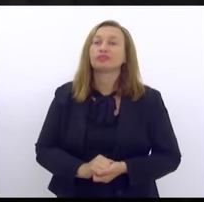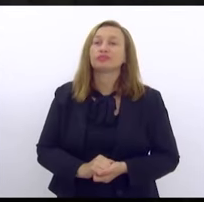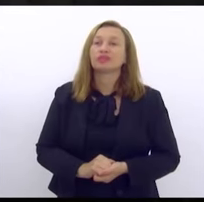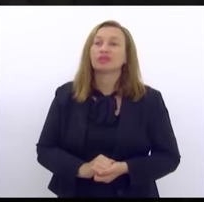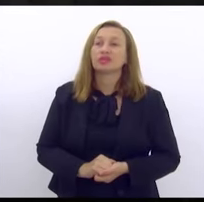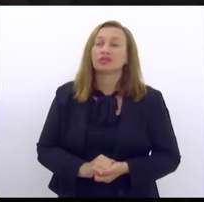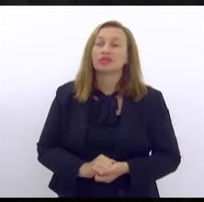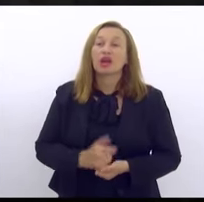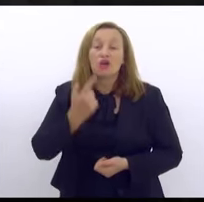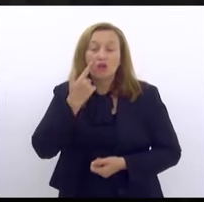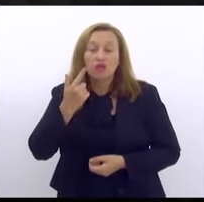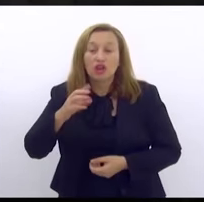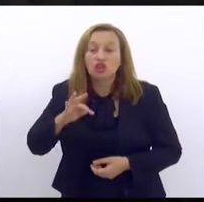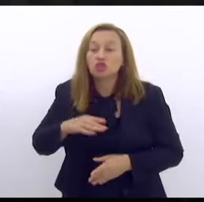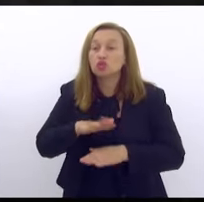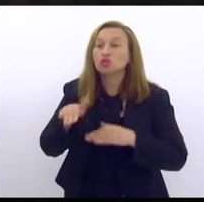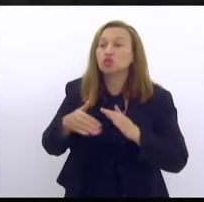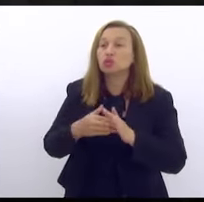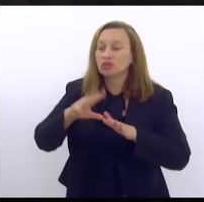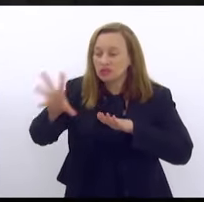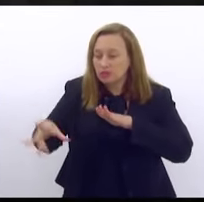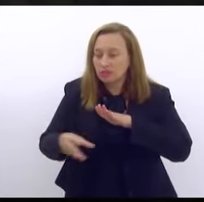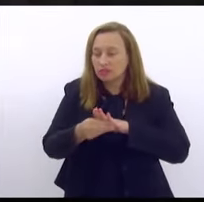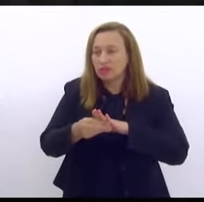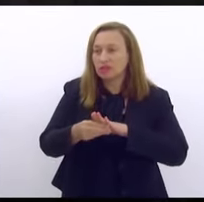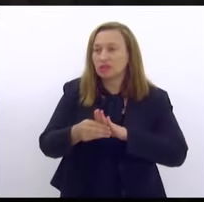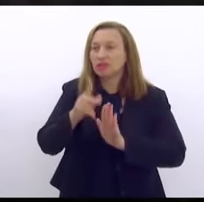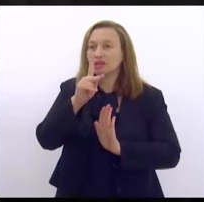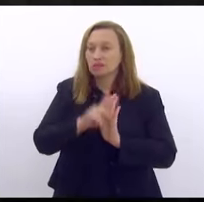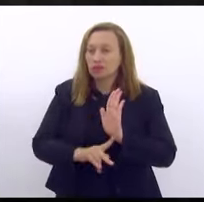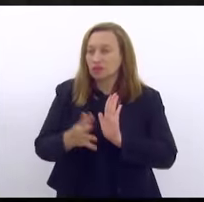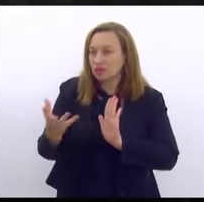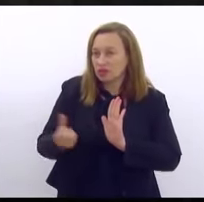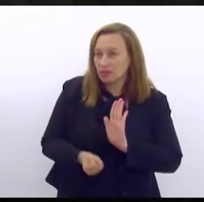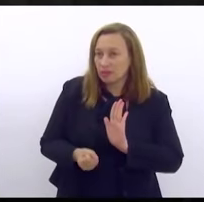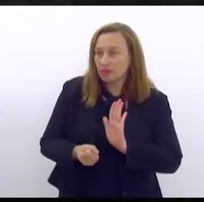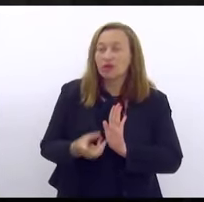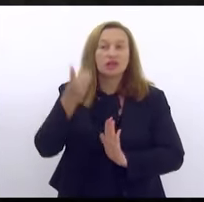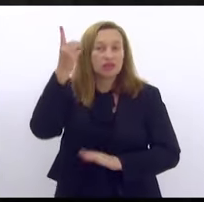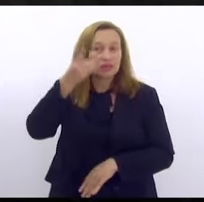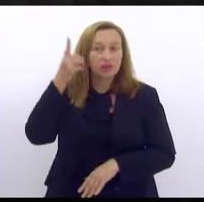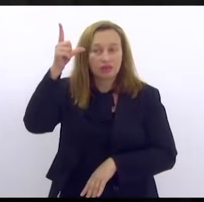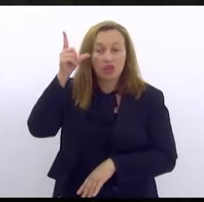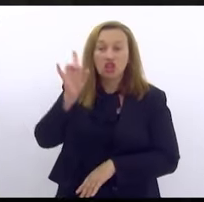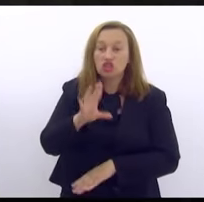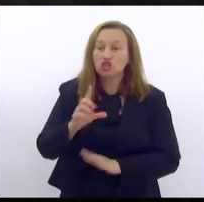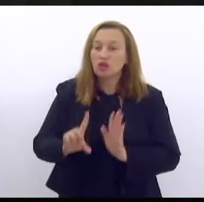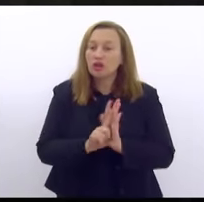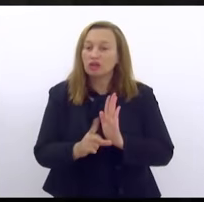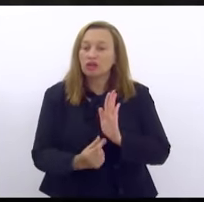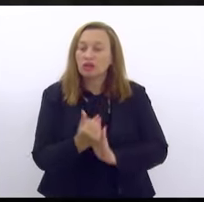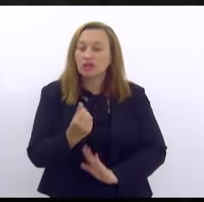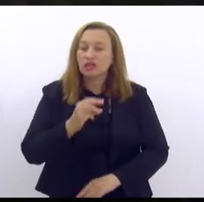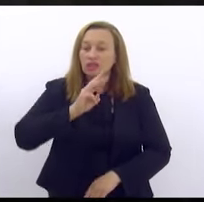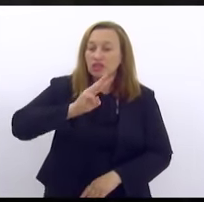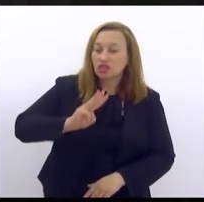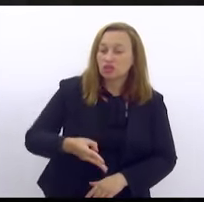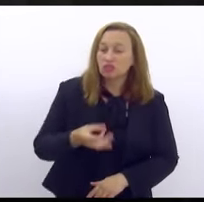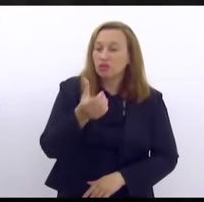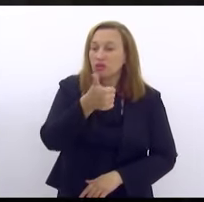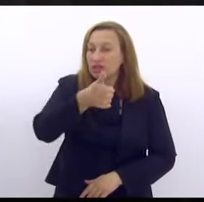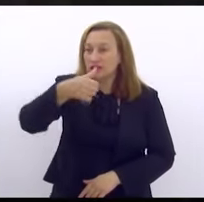de todas as emendas que o projeto recebeu. Deputada Lucinha, Só na LOA foram